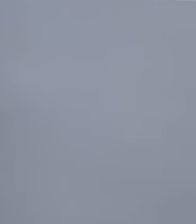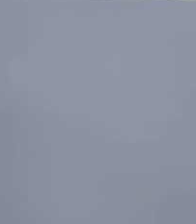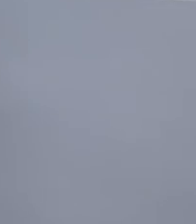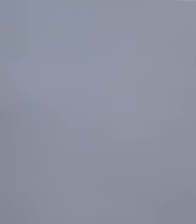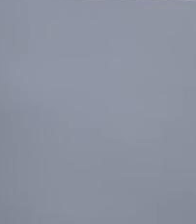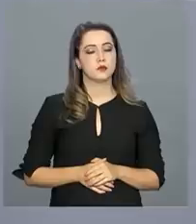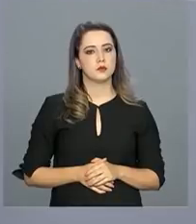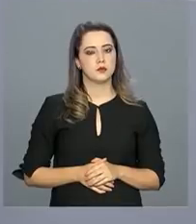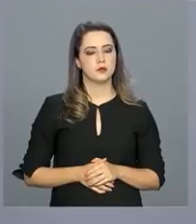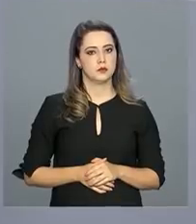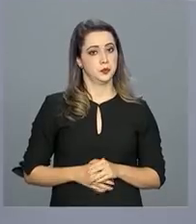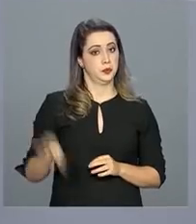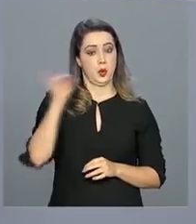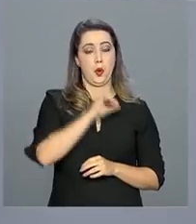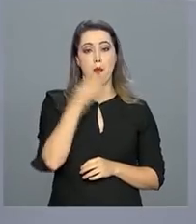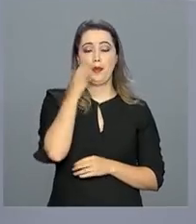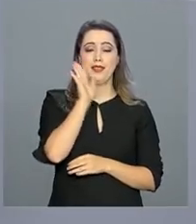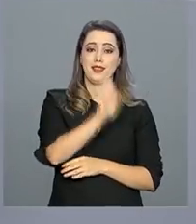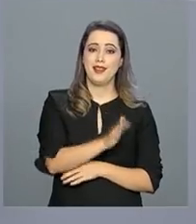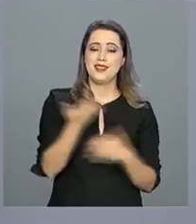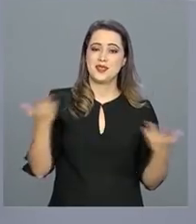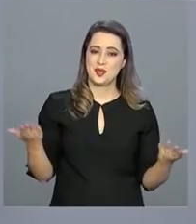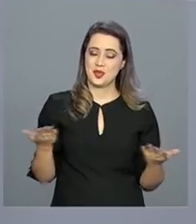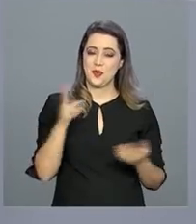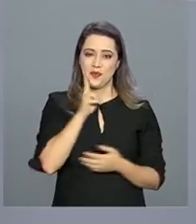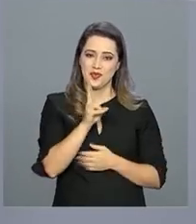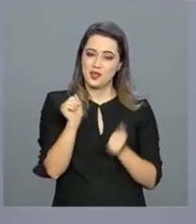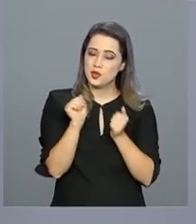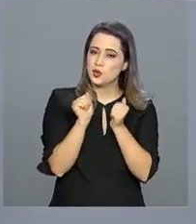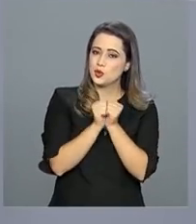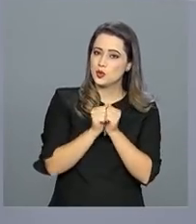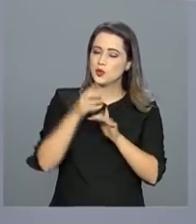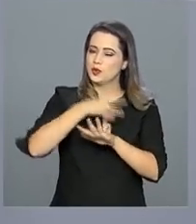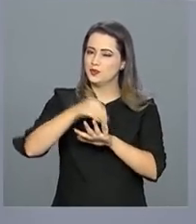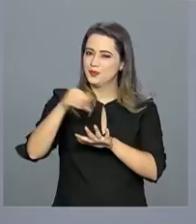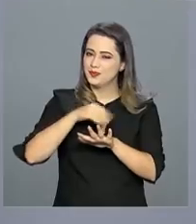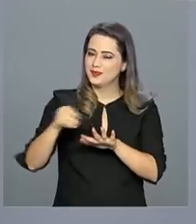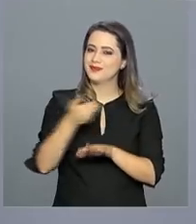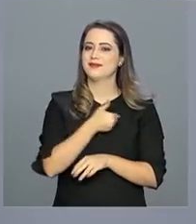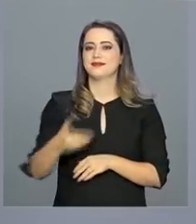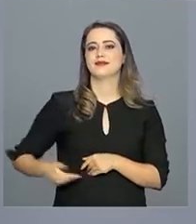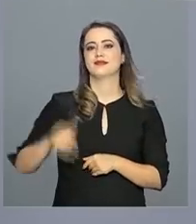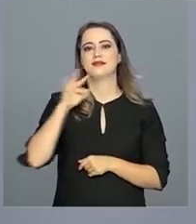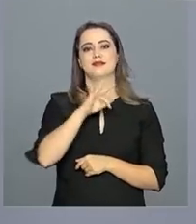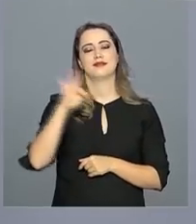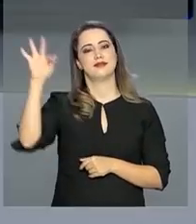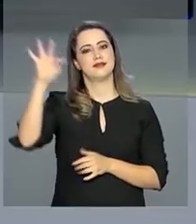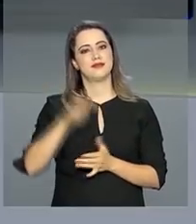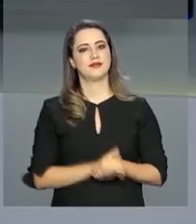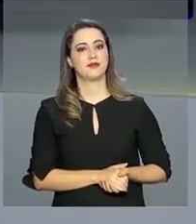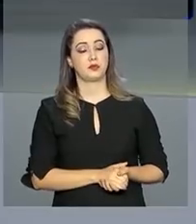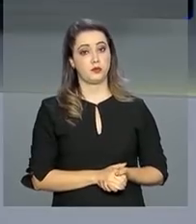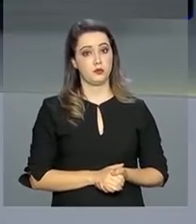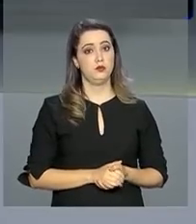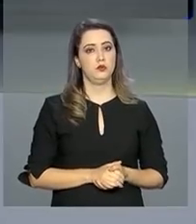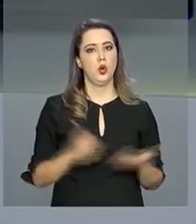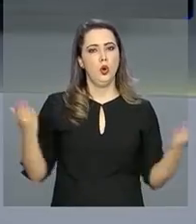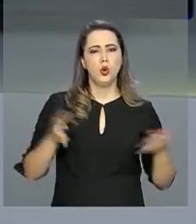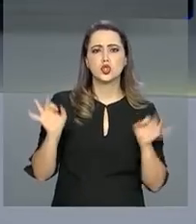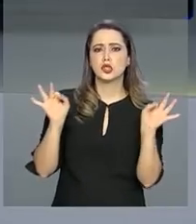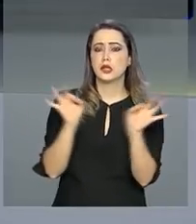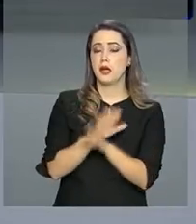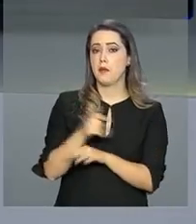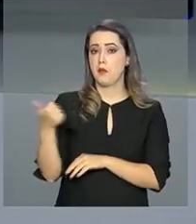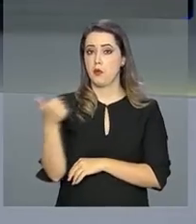olá boa tarde a companhia com a gente as notícias do governo federal aqui no repórter nbr terminou hoje a